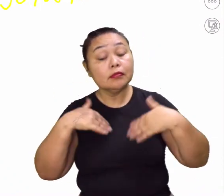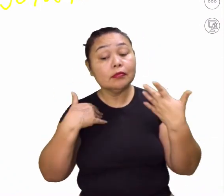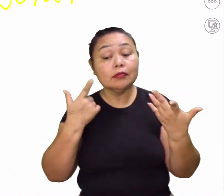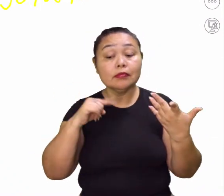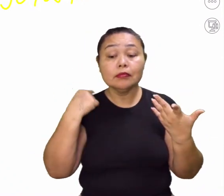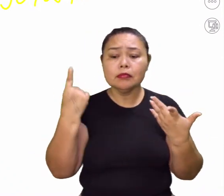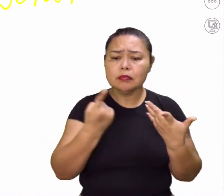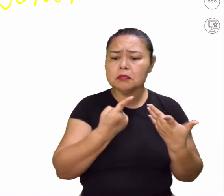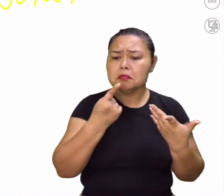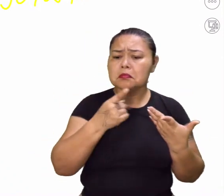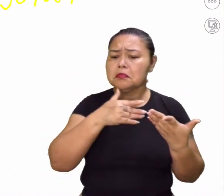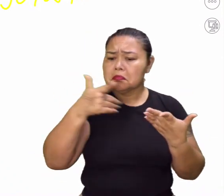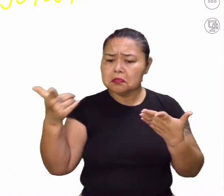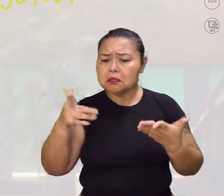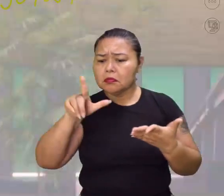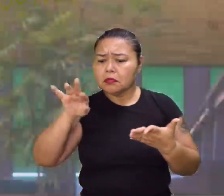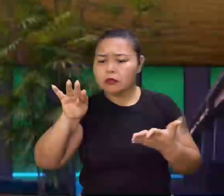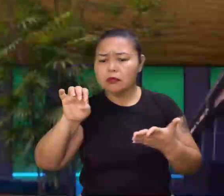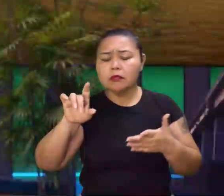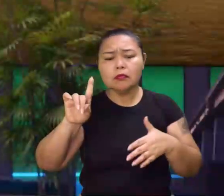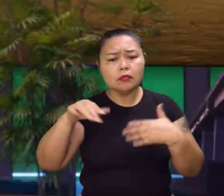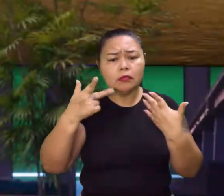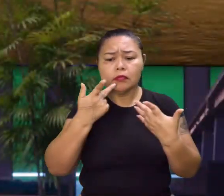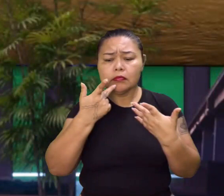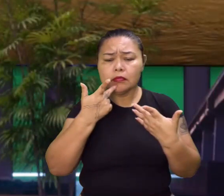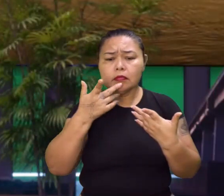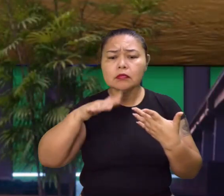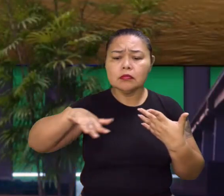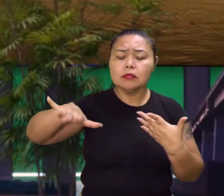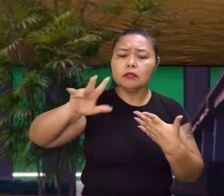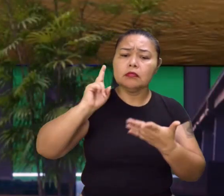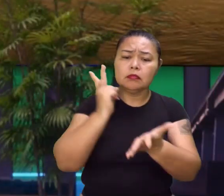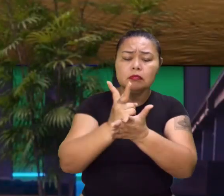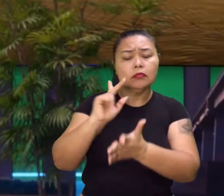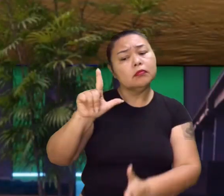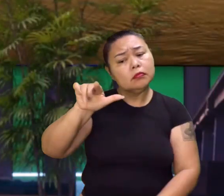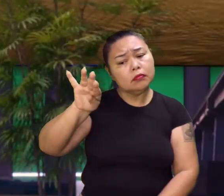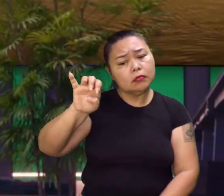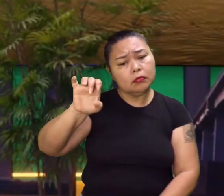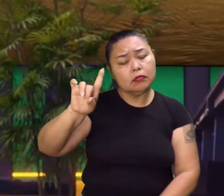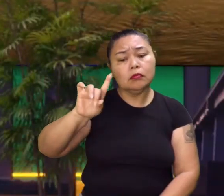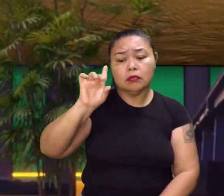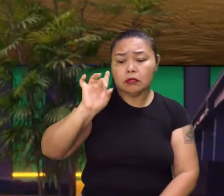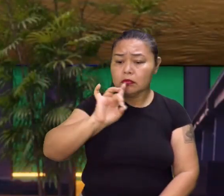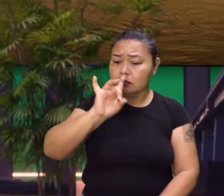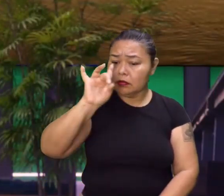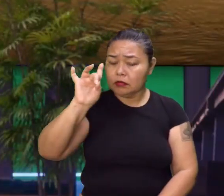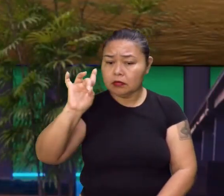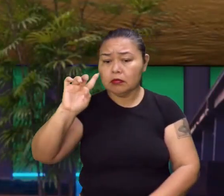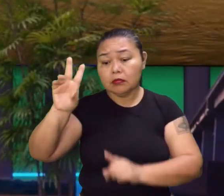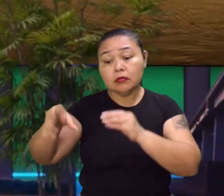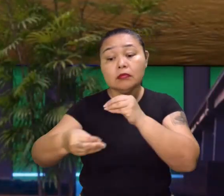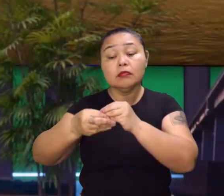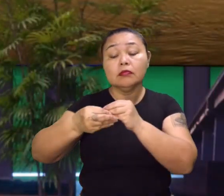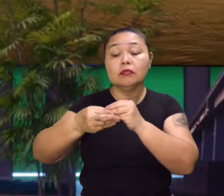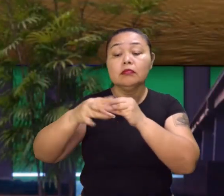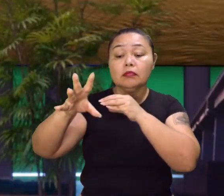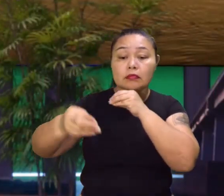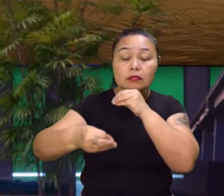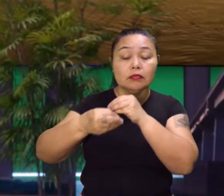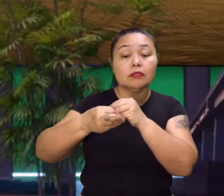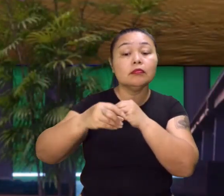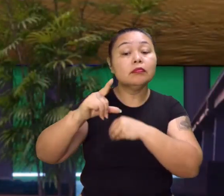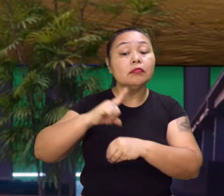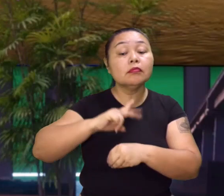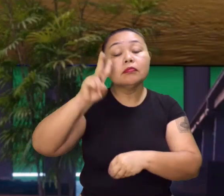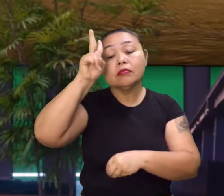todos dois estão no hemisfério leste. Então, o professor falou que no hemisfério leste, a cada grau, eu vou aumentar 1 hora. Mas você